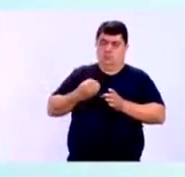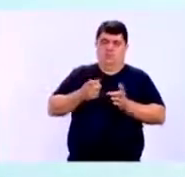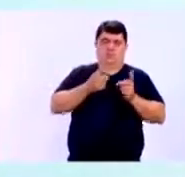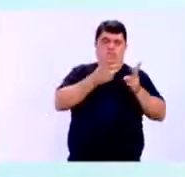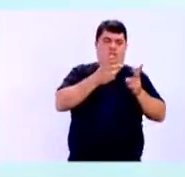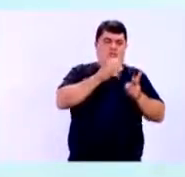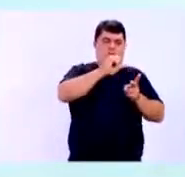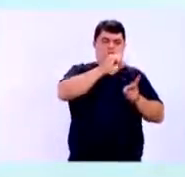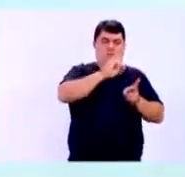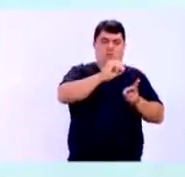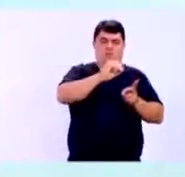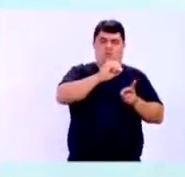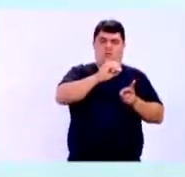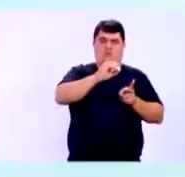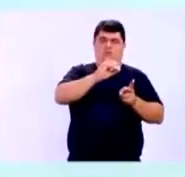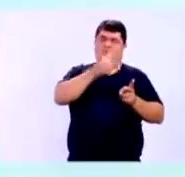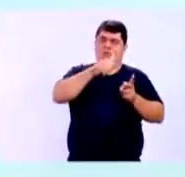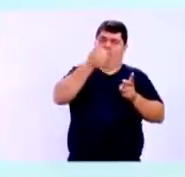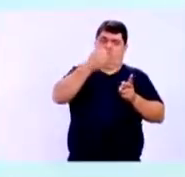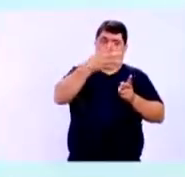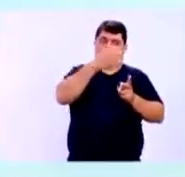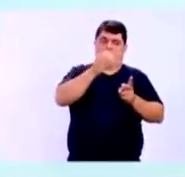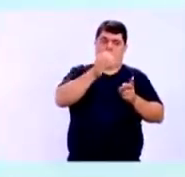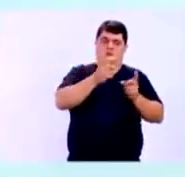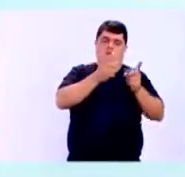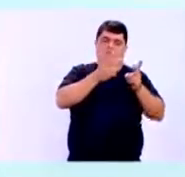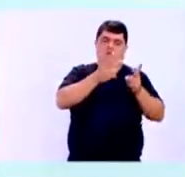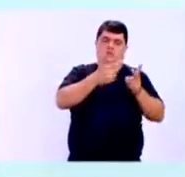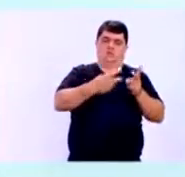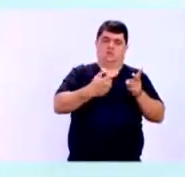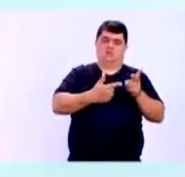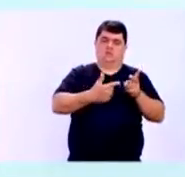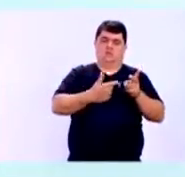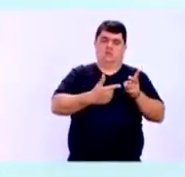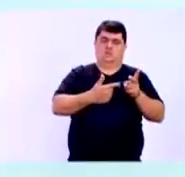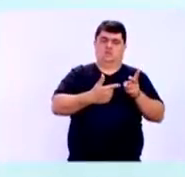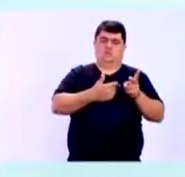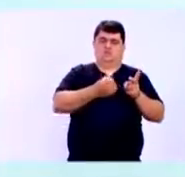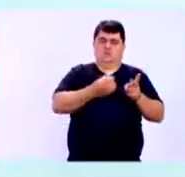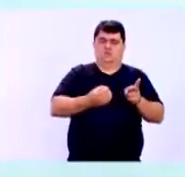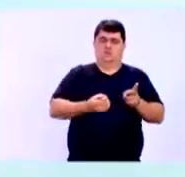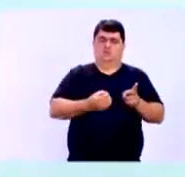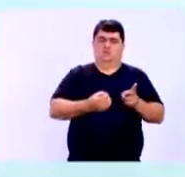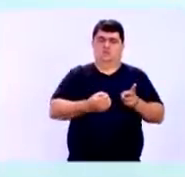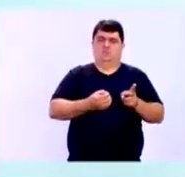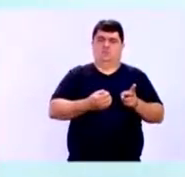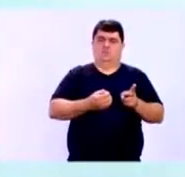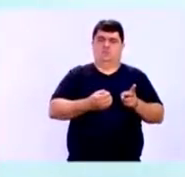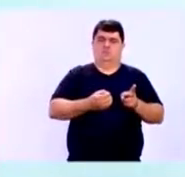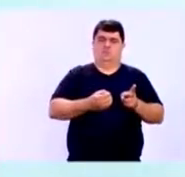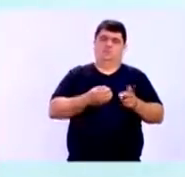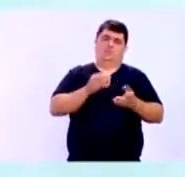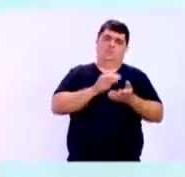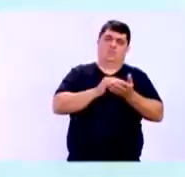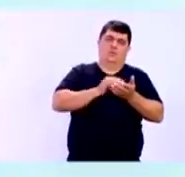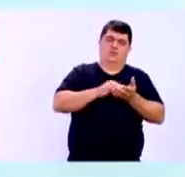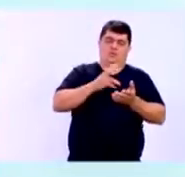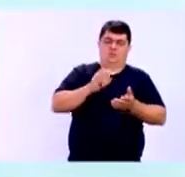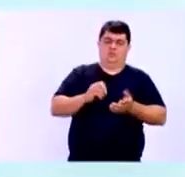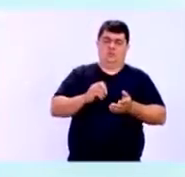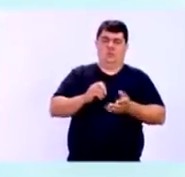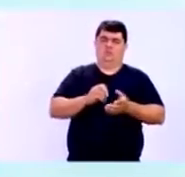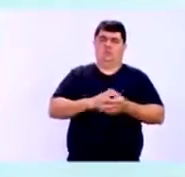Então, saiu 40, que é o primeiro que entrou. O segundo, 60. Peraí, 40 para 90, faltou